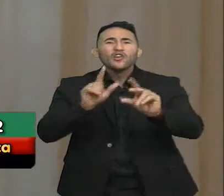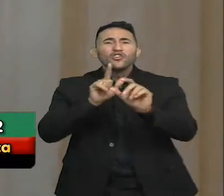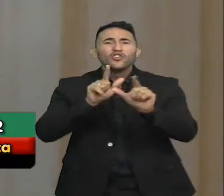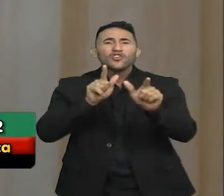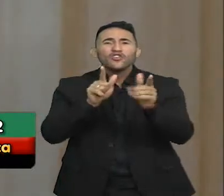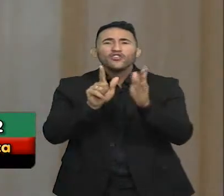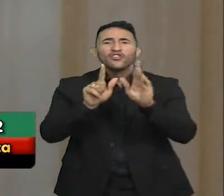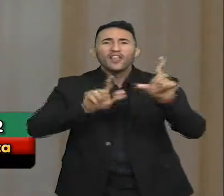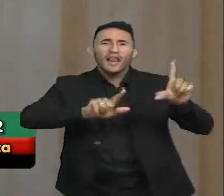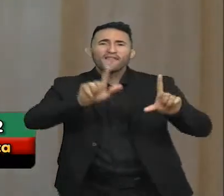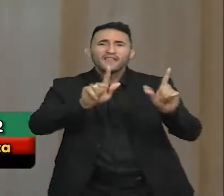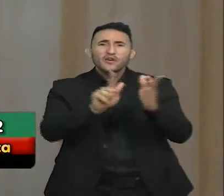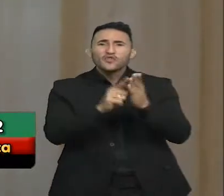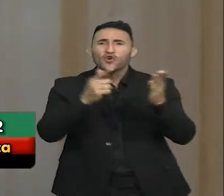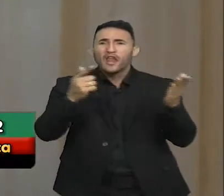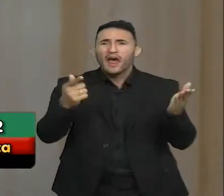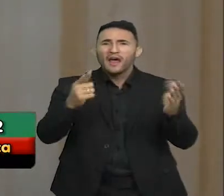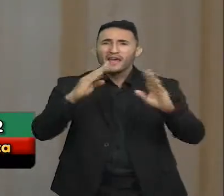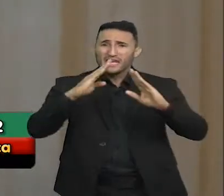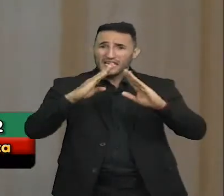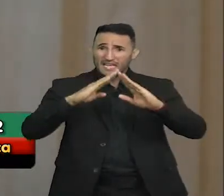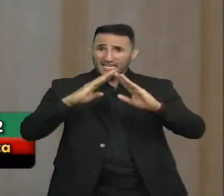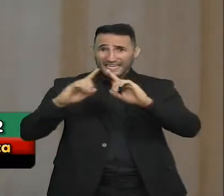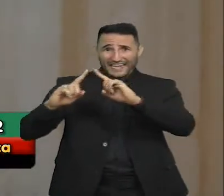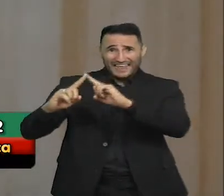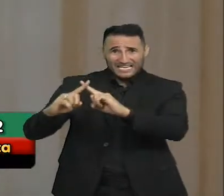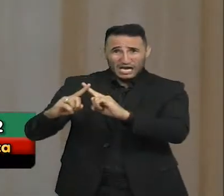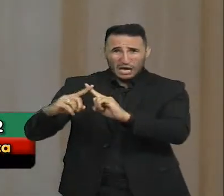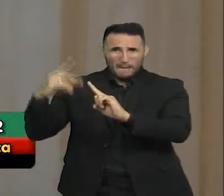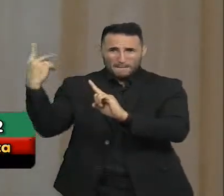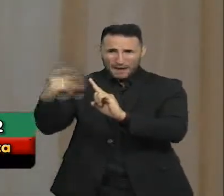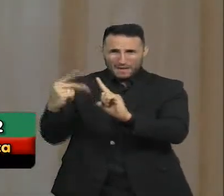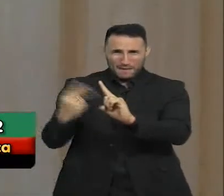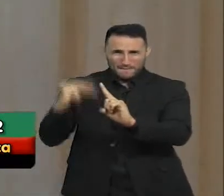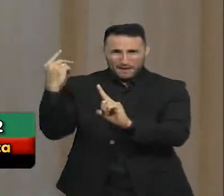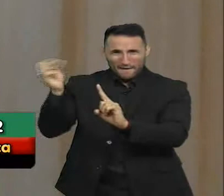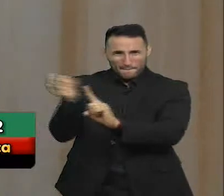de igrejas vilipendiadas, de mesquitas